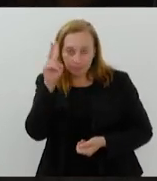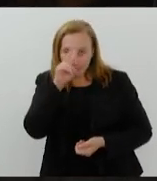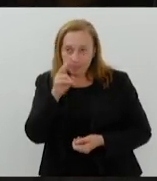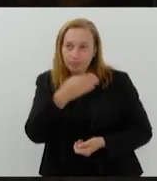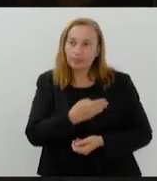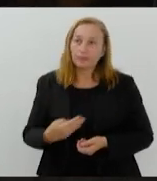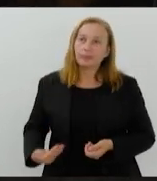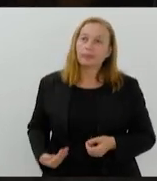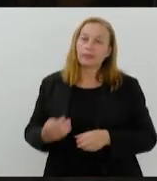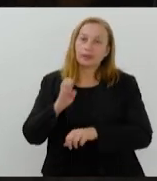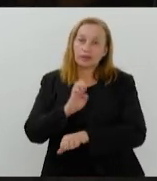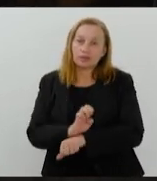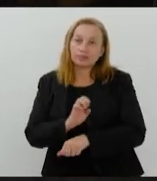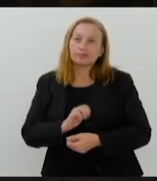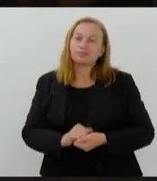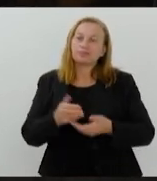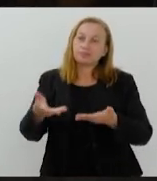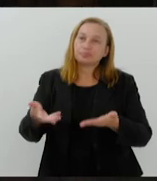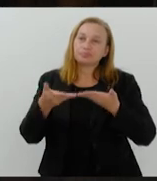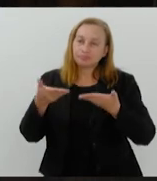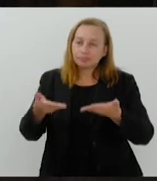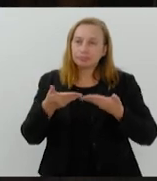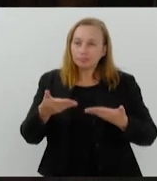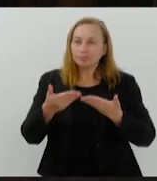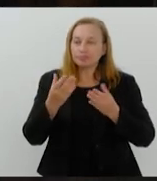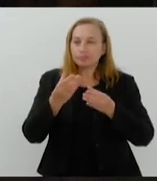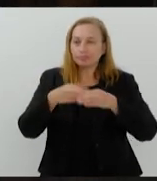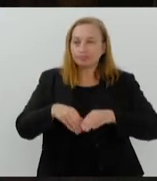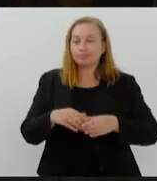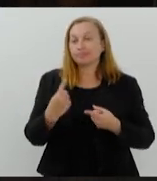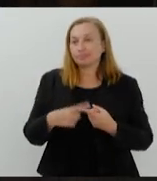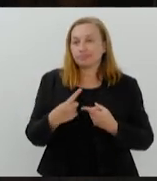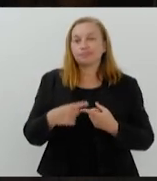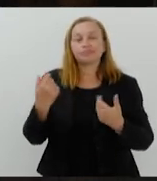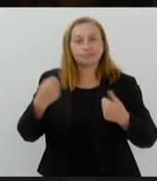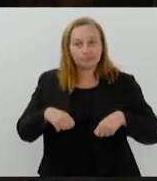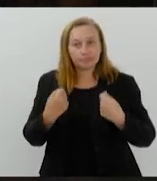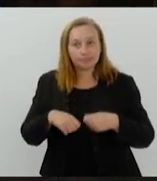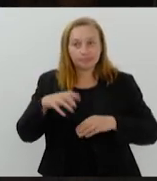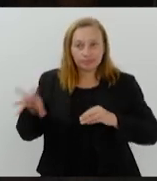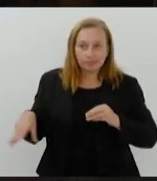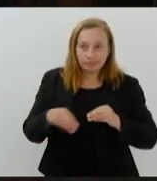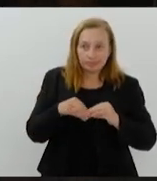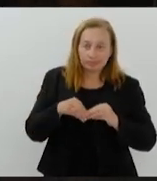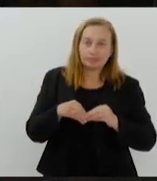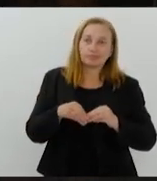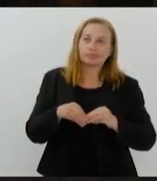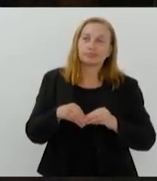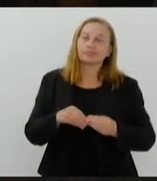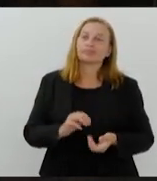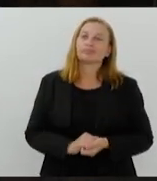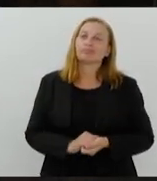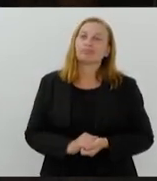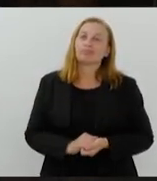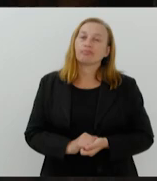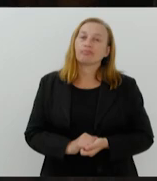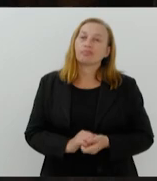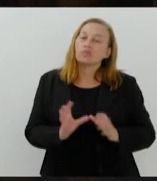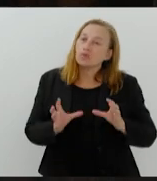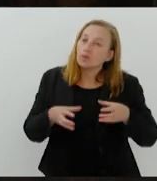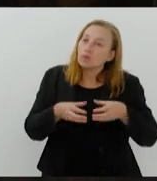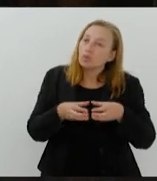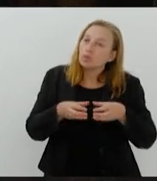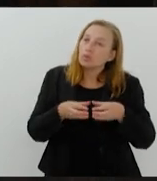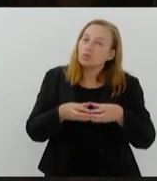governo do Estado, que chame esses concursados, porque precisam ingressar nessa corporação,